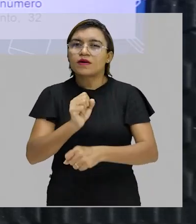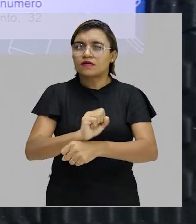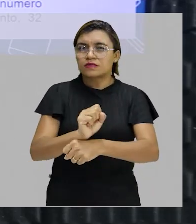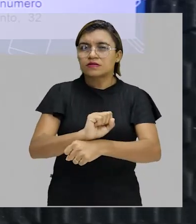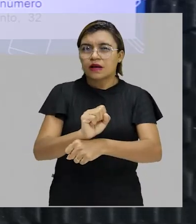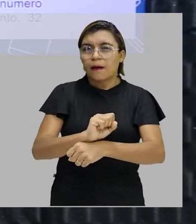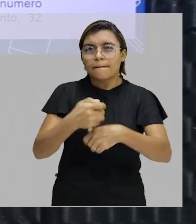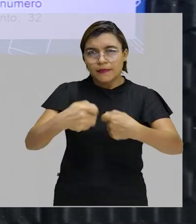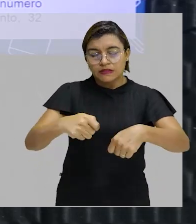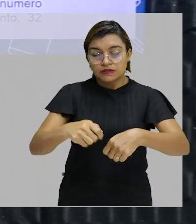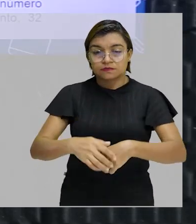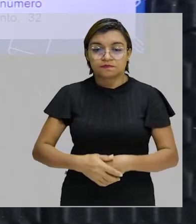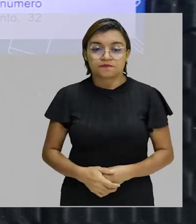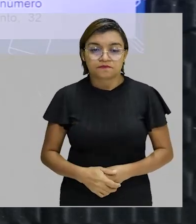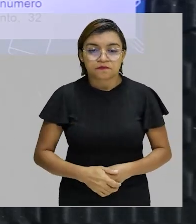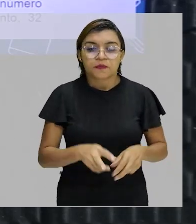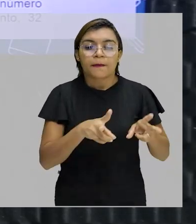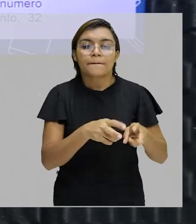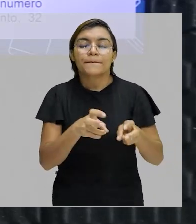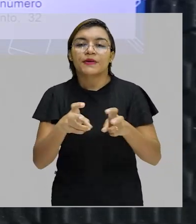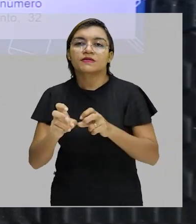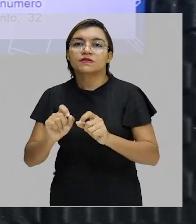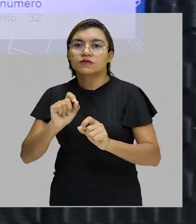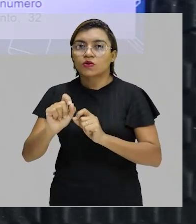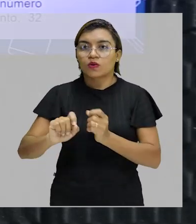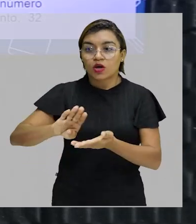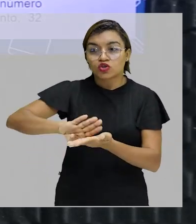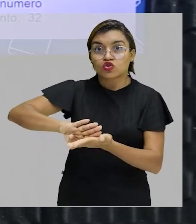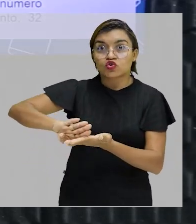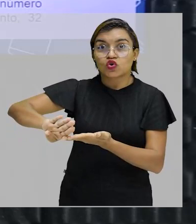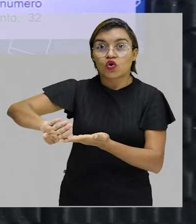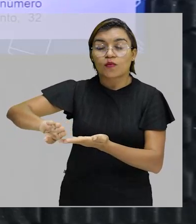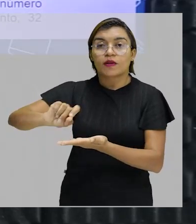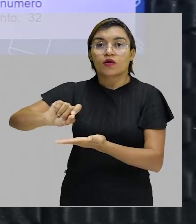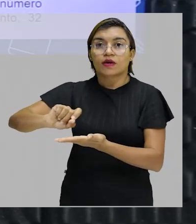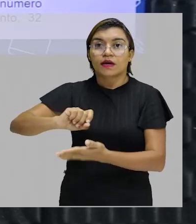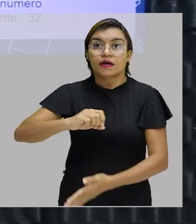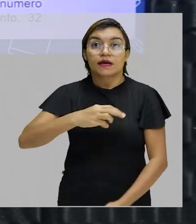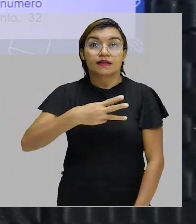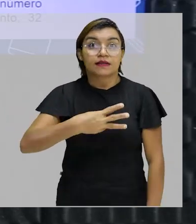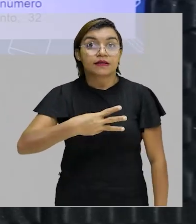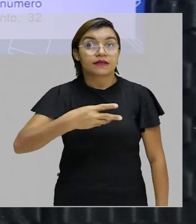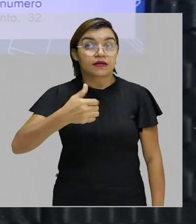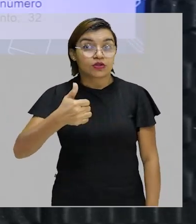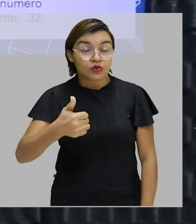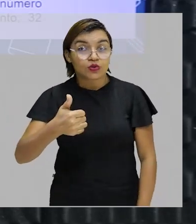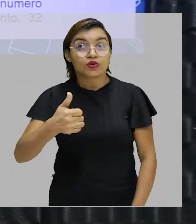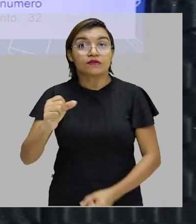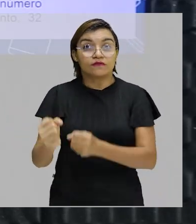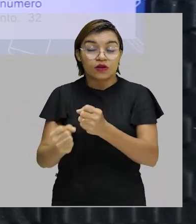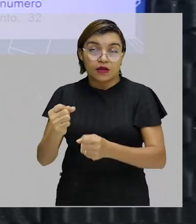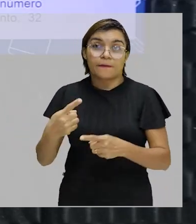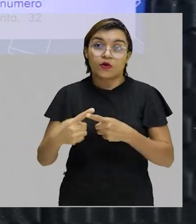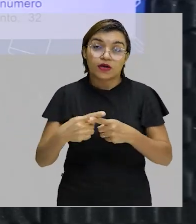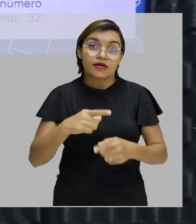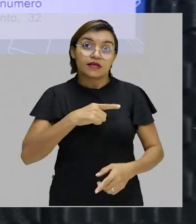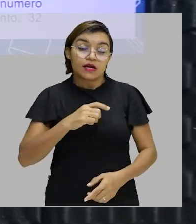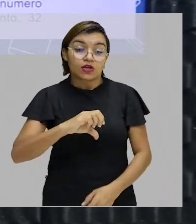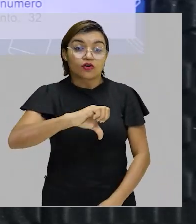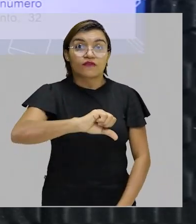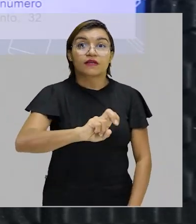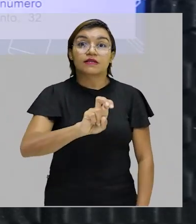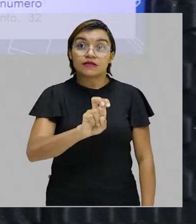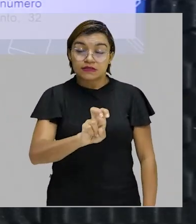gente percebe? Que vão sobrar 32 volantes, porque nós temos 95, vão